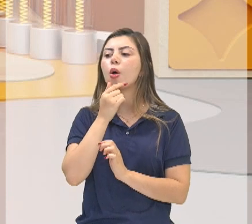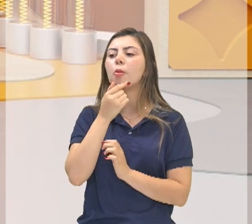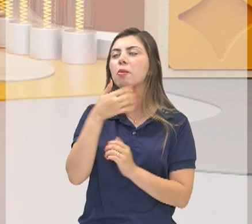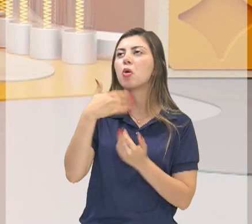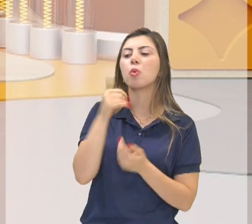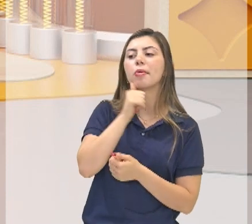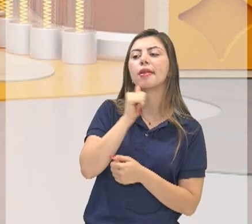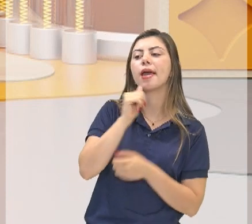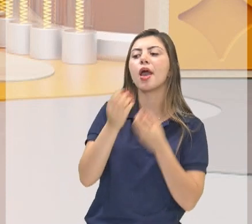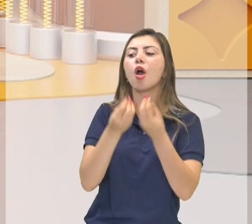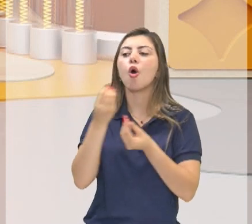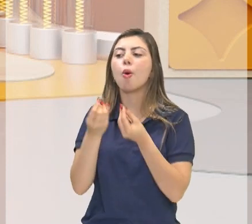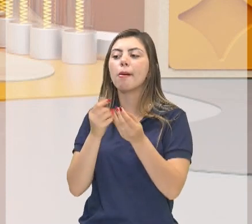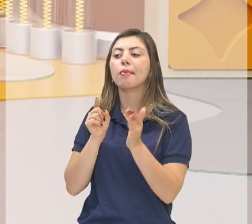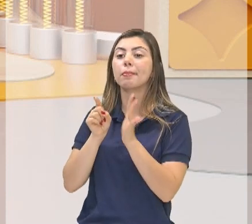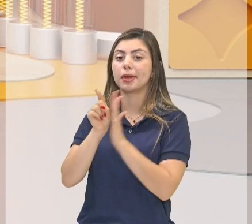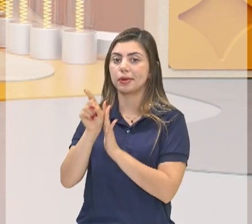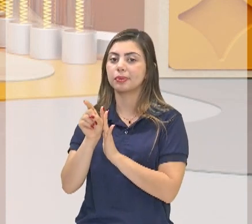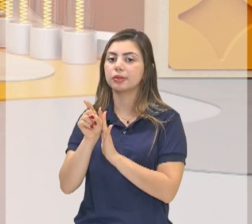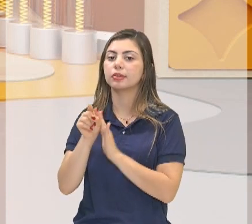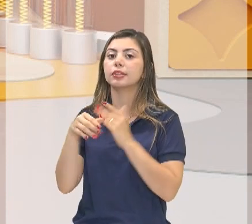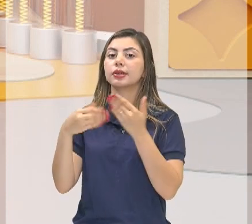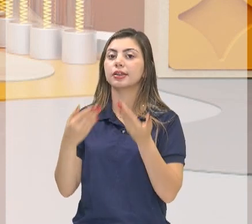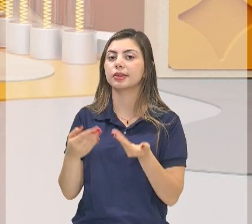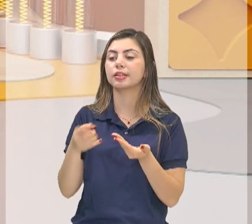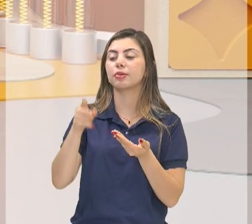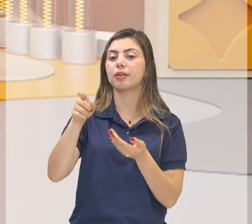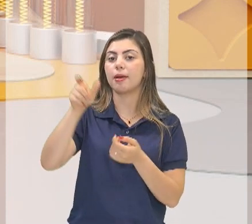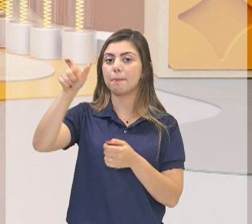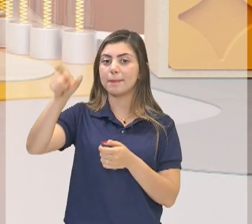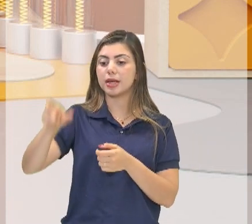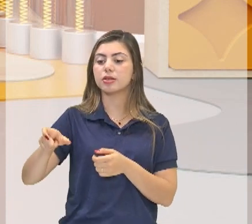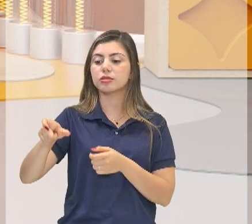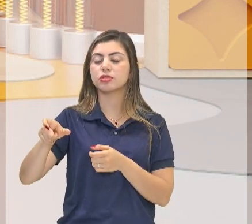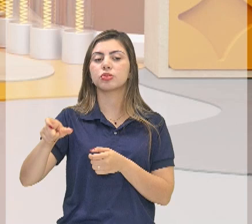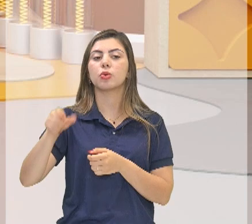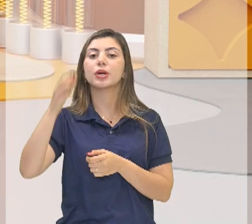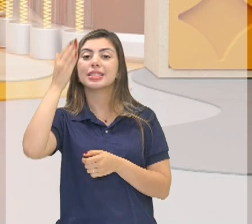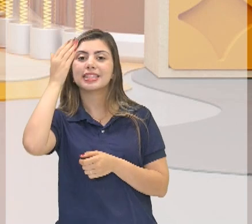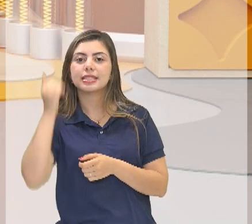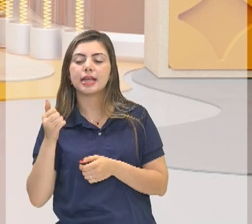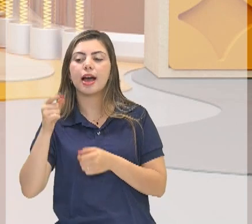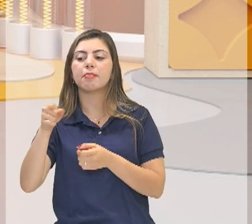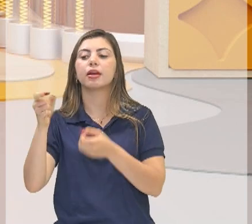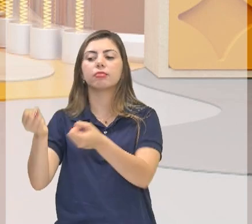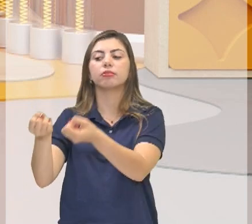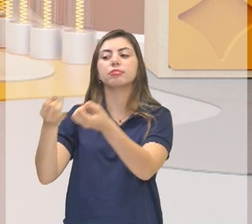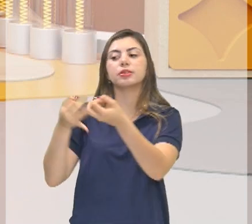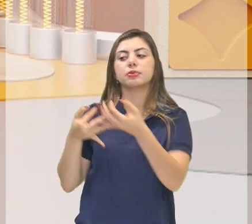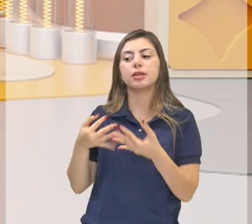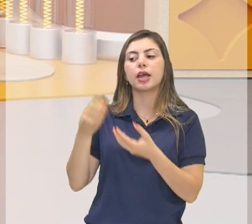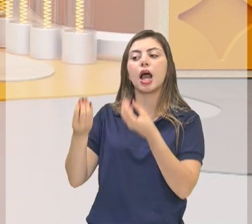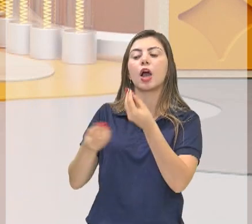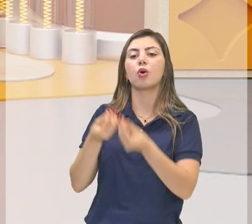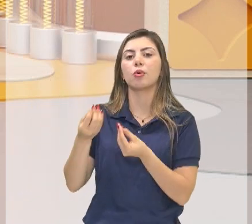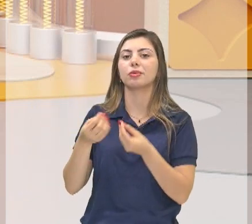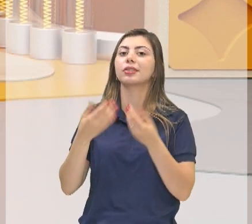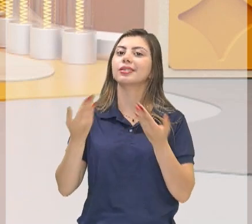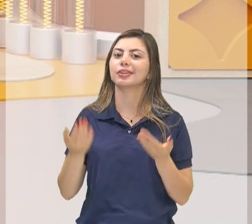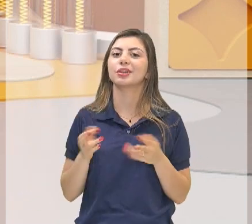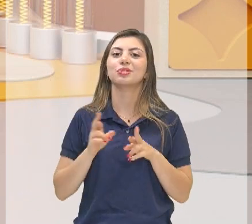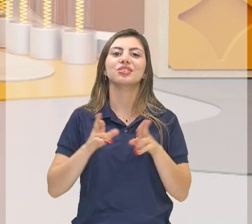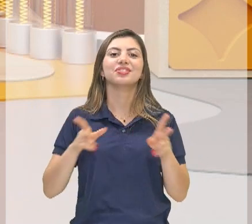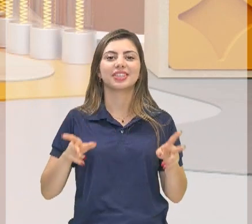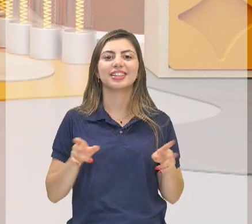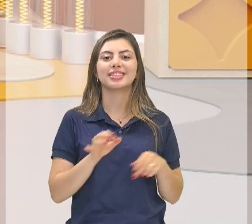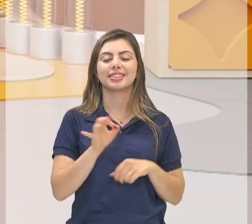Aí eu ia ter o quê? Uma análise de uma pessoa a respeito de você. É completamente